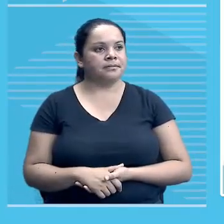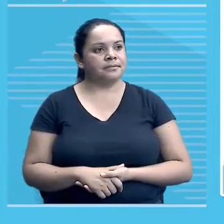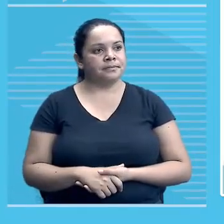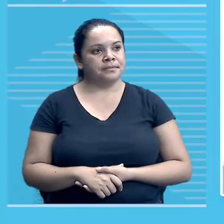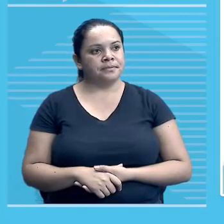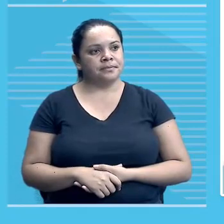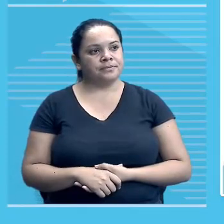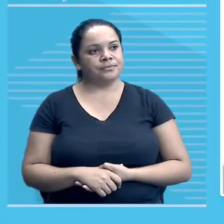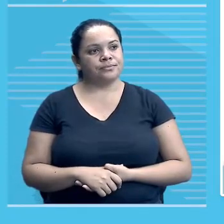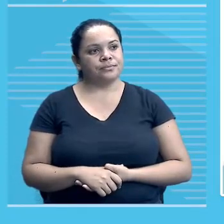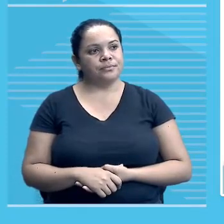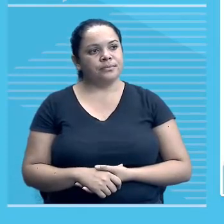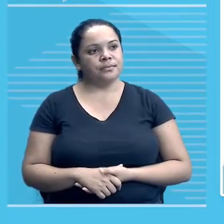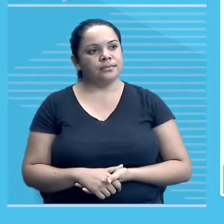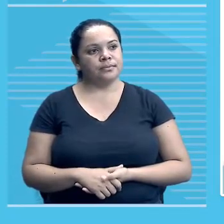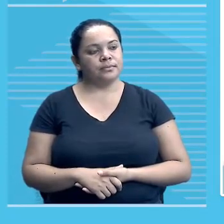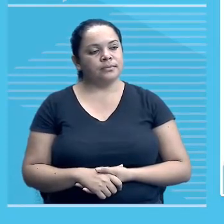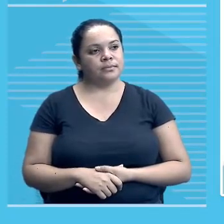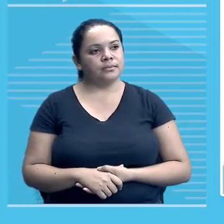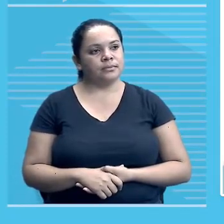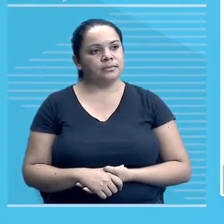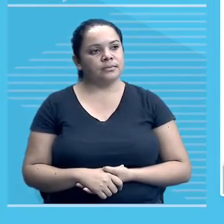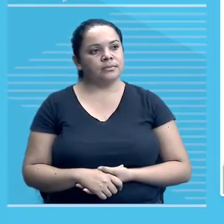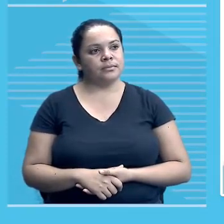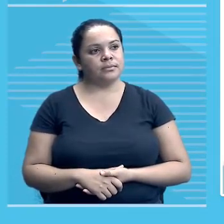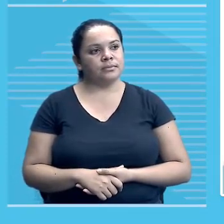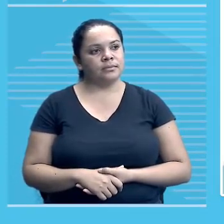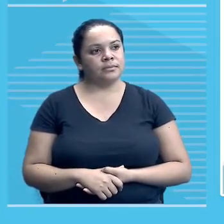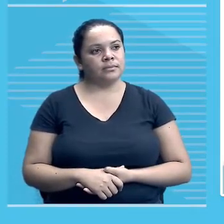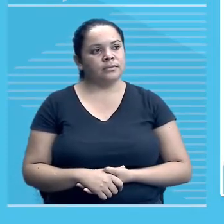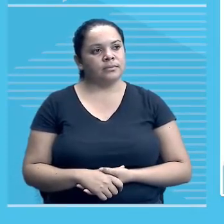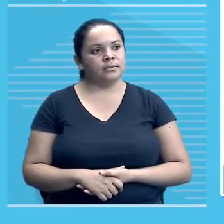Menos 4 vezes A vezes C.